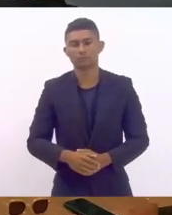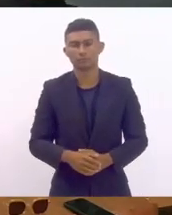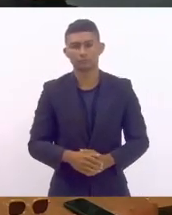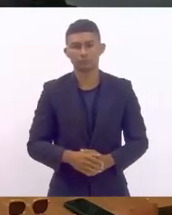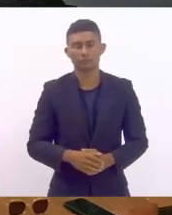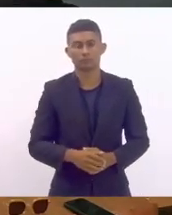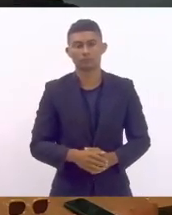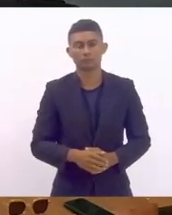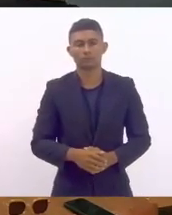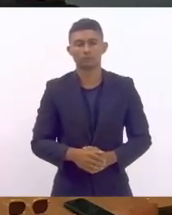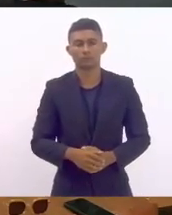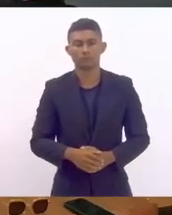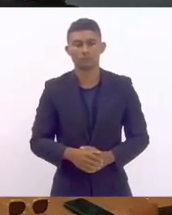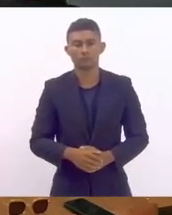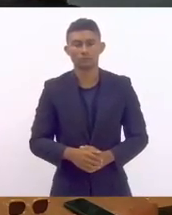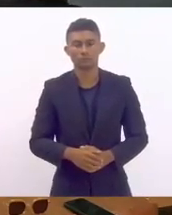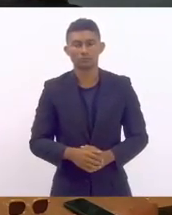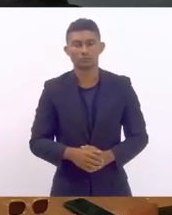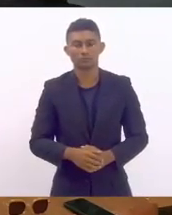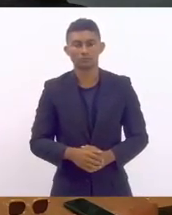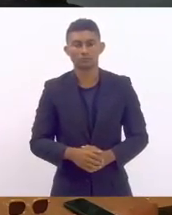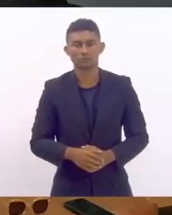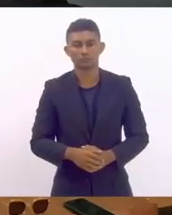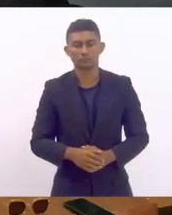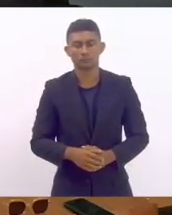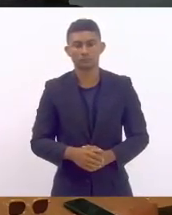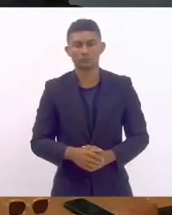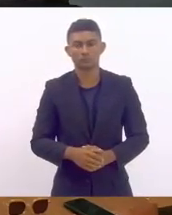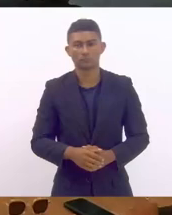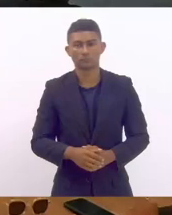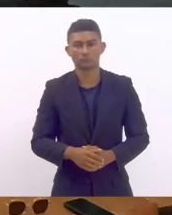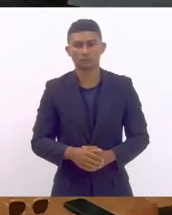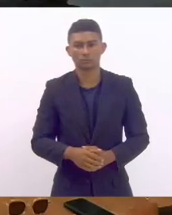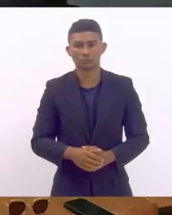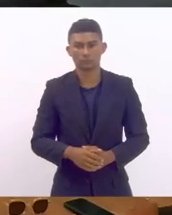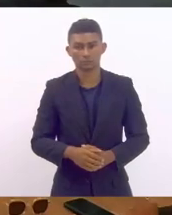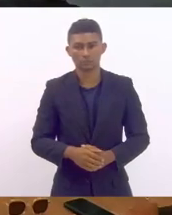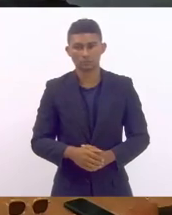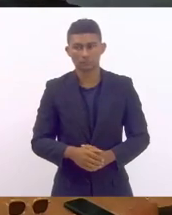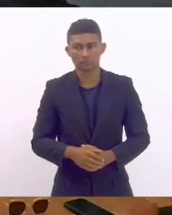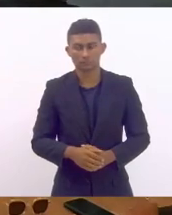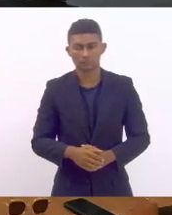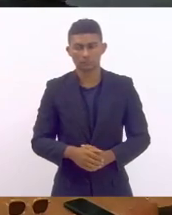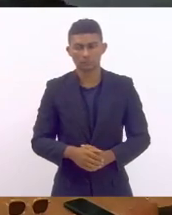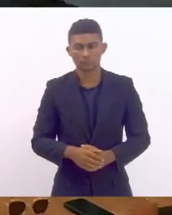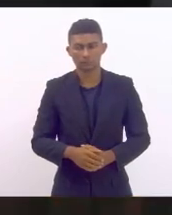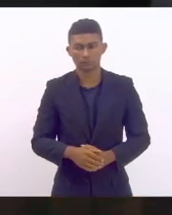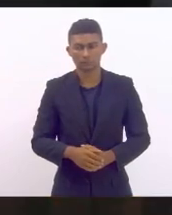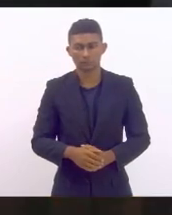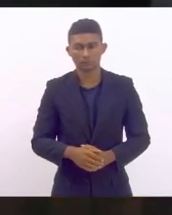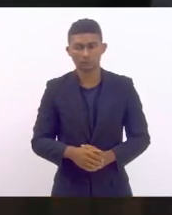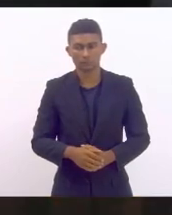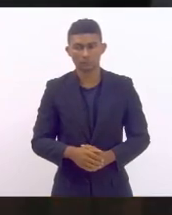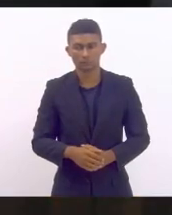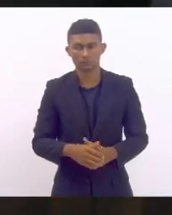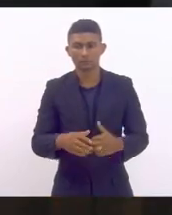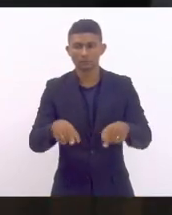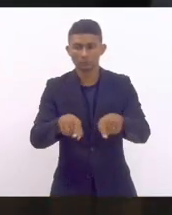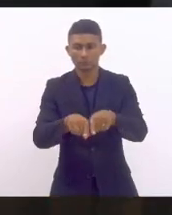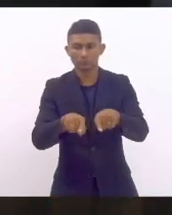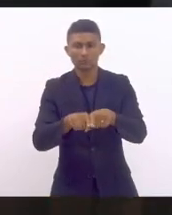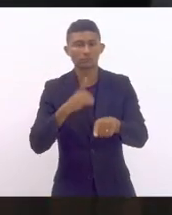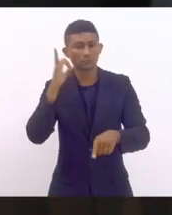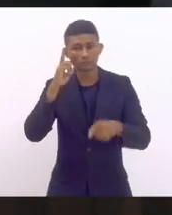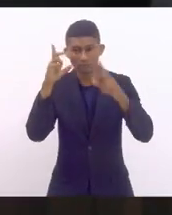um Ok por favor obrigado passa a palavra agora e convido Deputado a